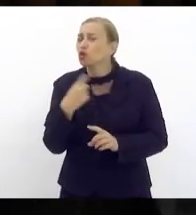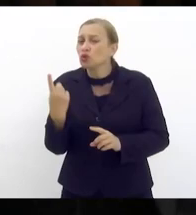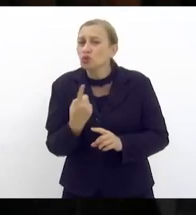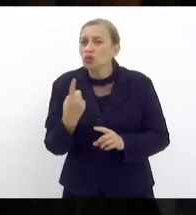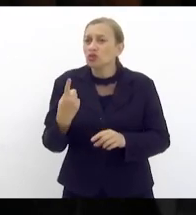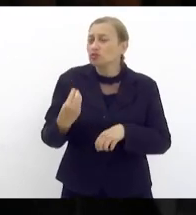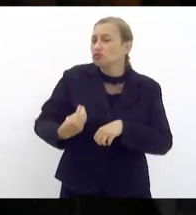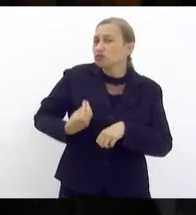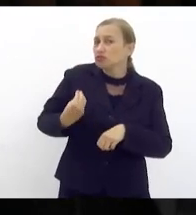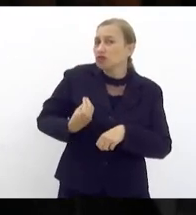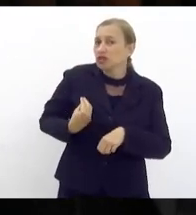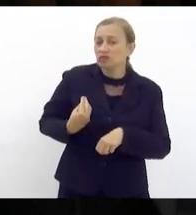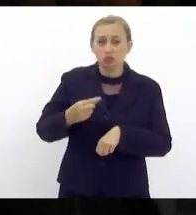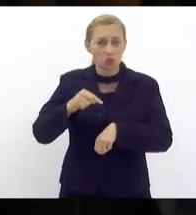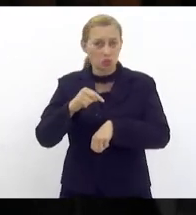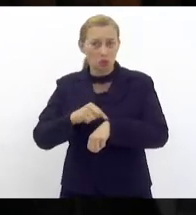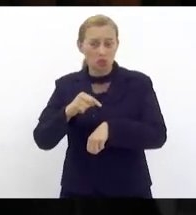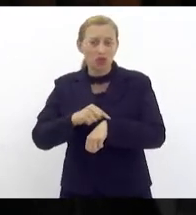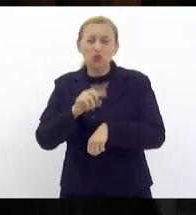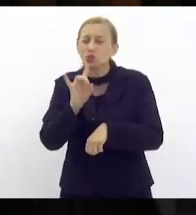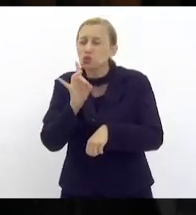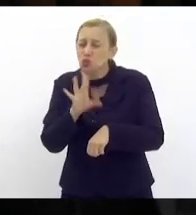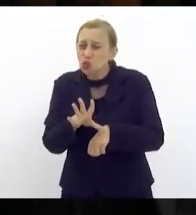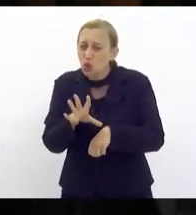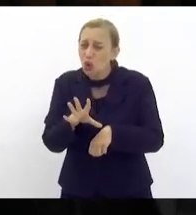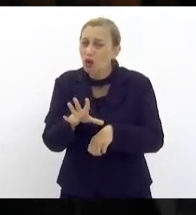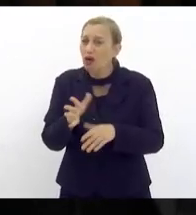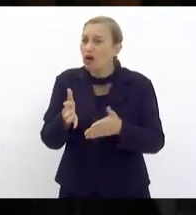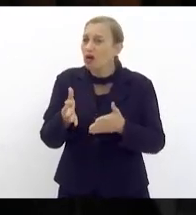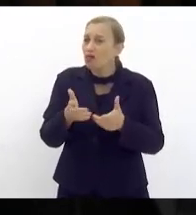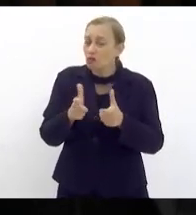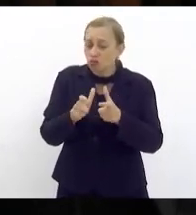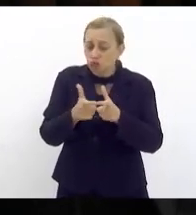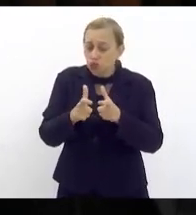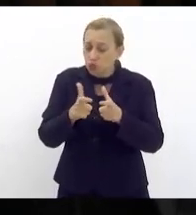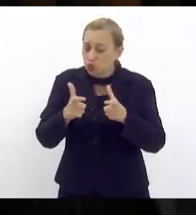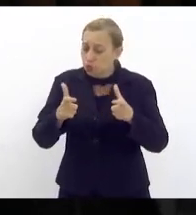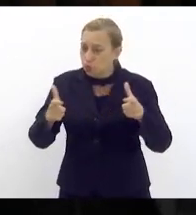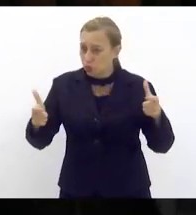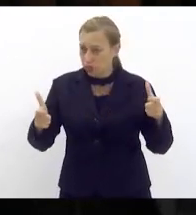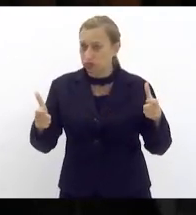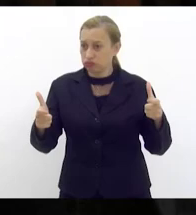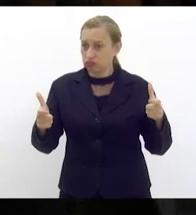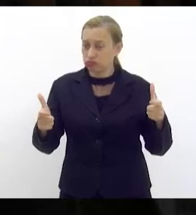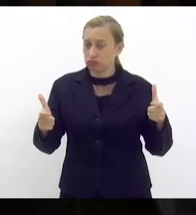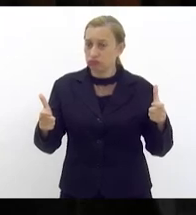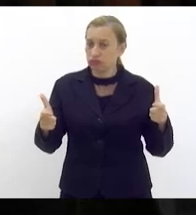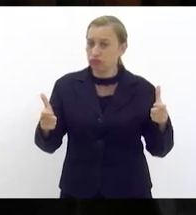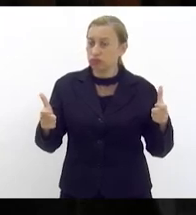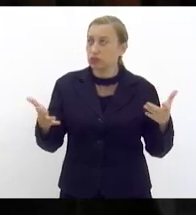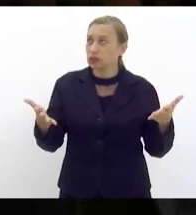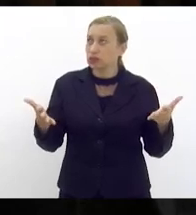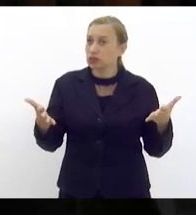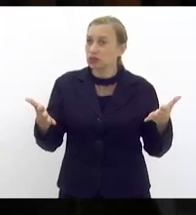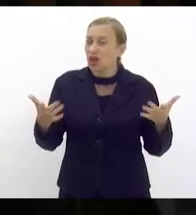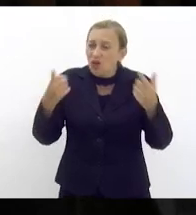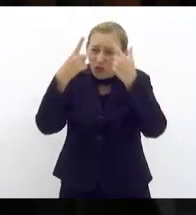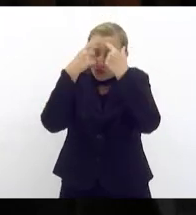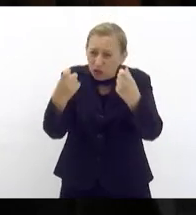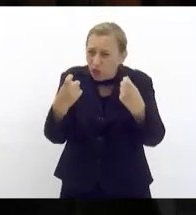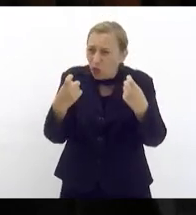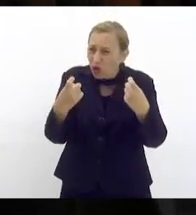vivendo só faz crescer esse ambiente de violência